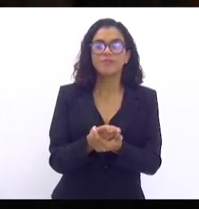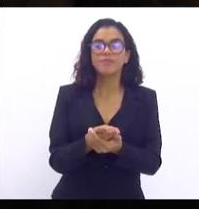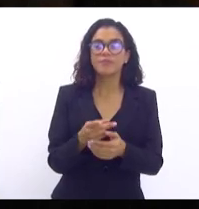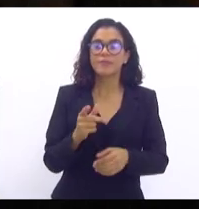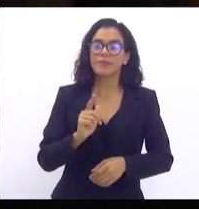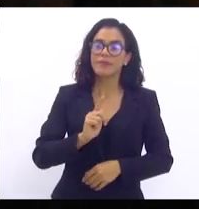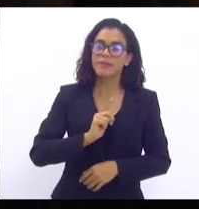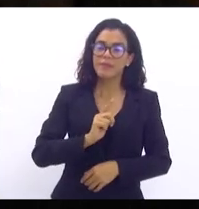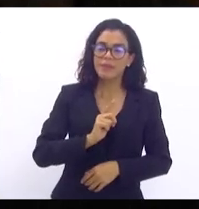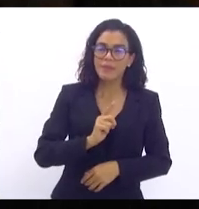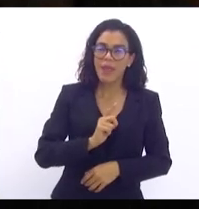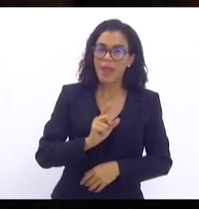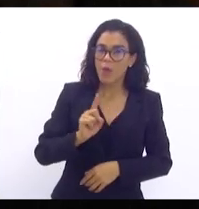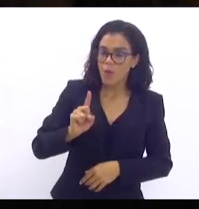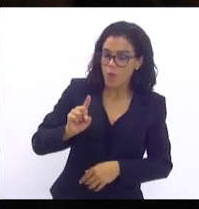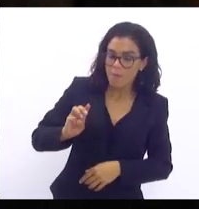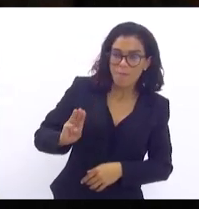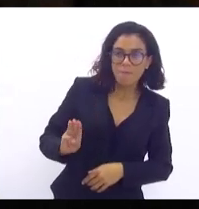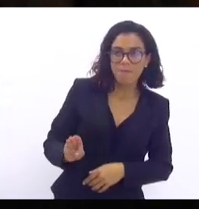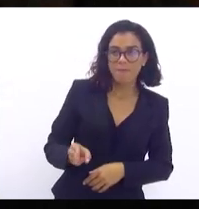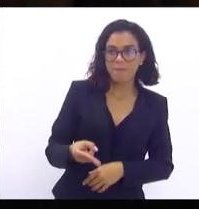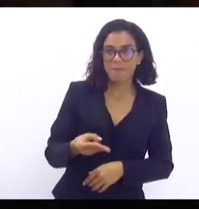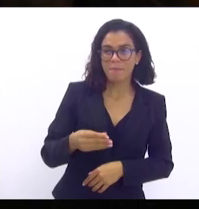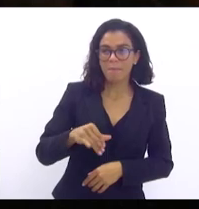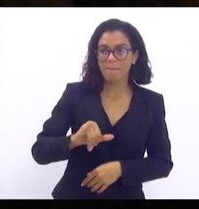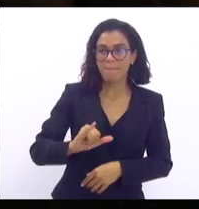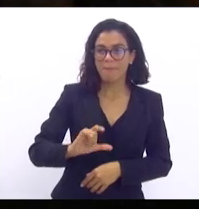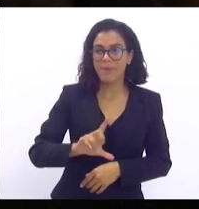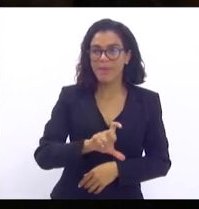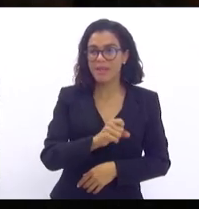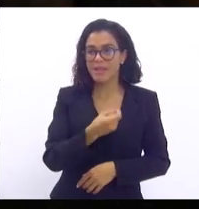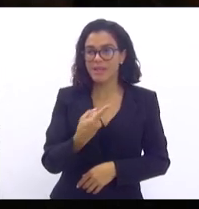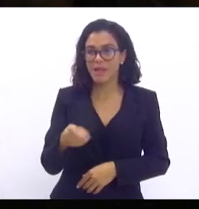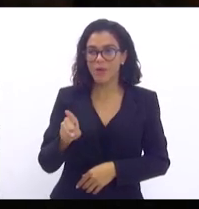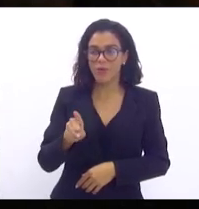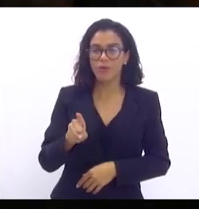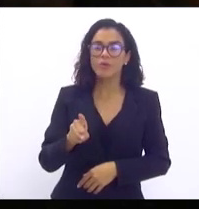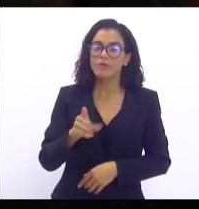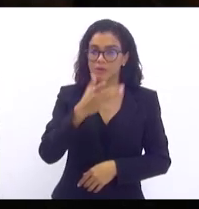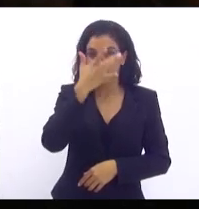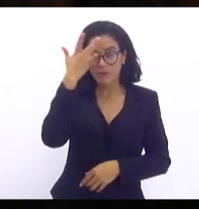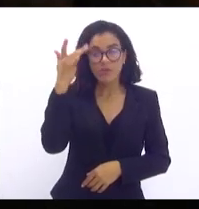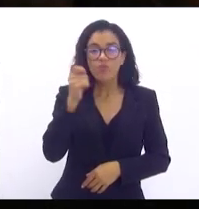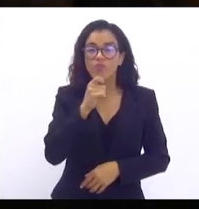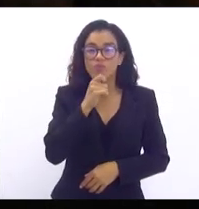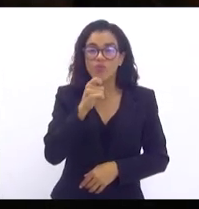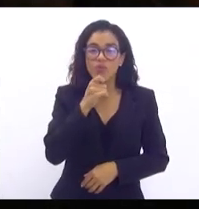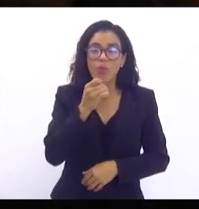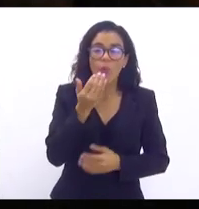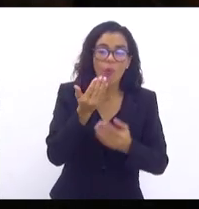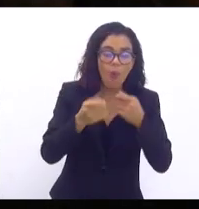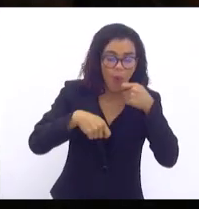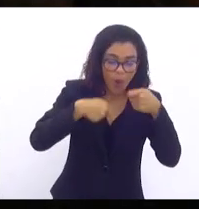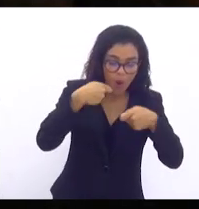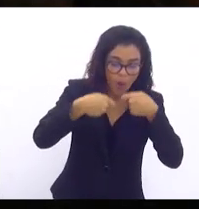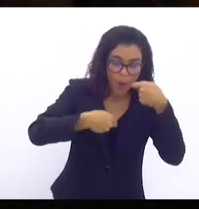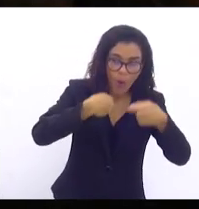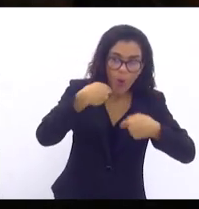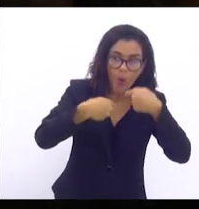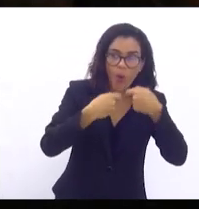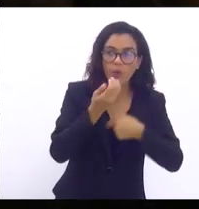chega ao 1 bilhão de pessoas que hoje não tem o que comer amanhã.